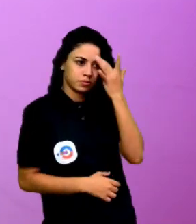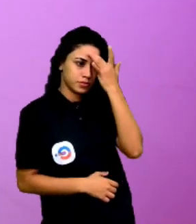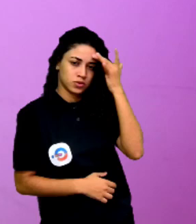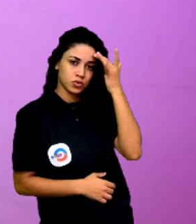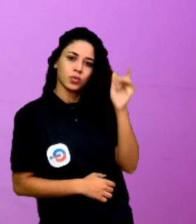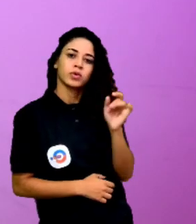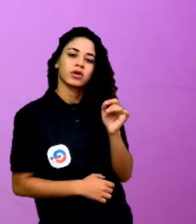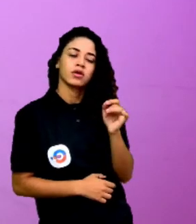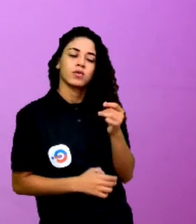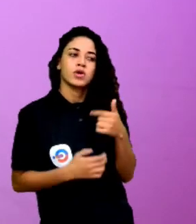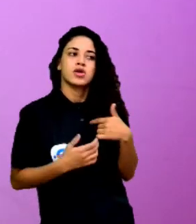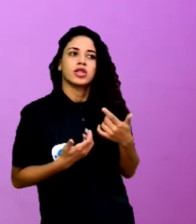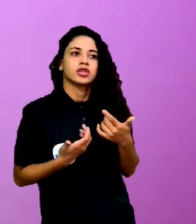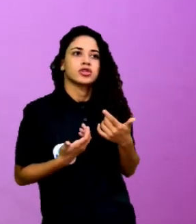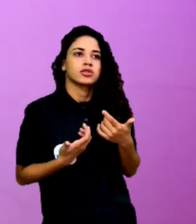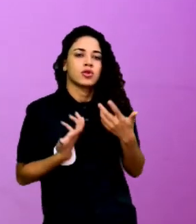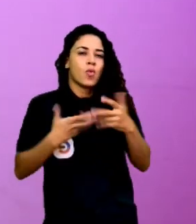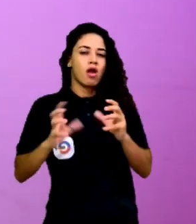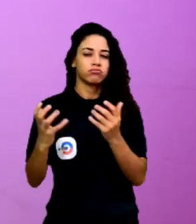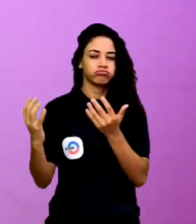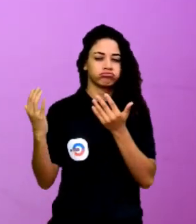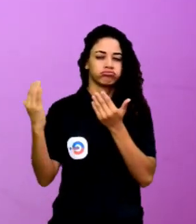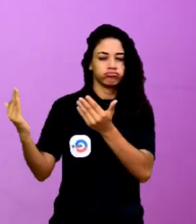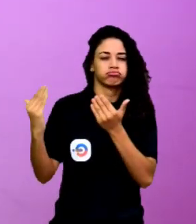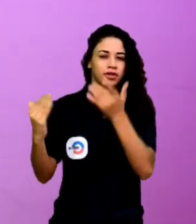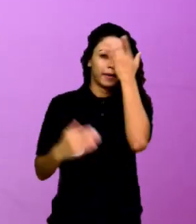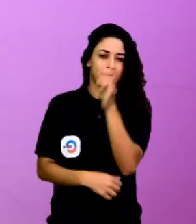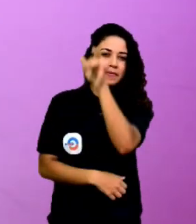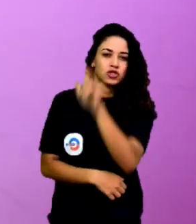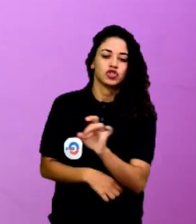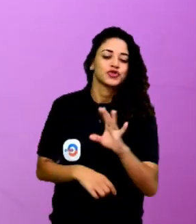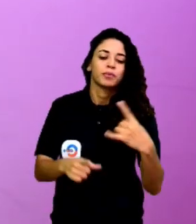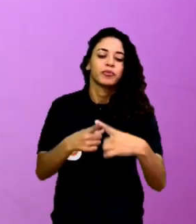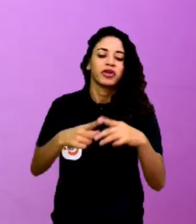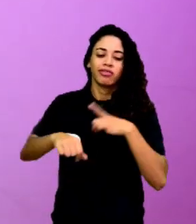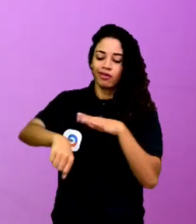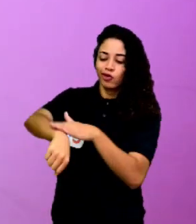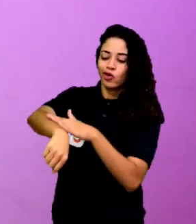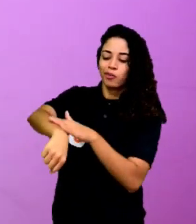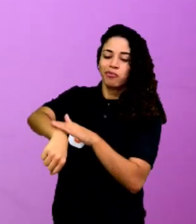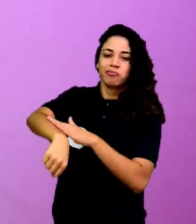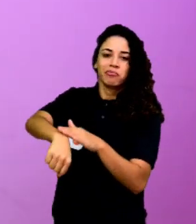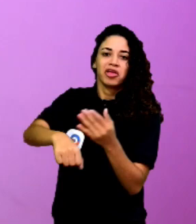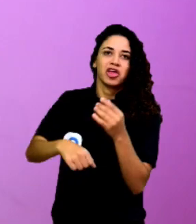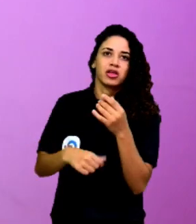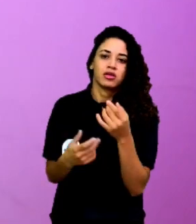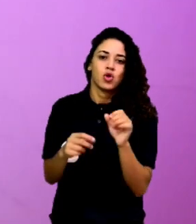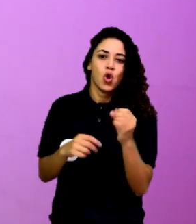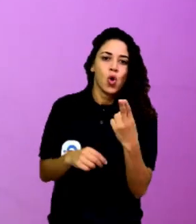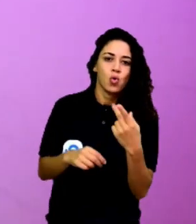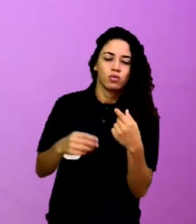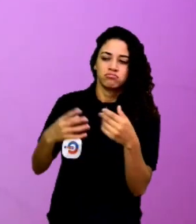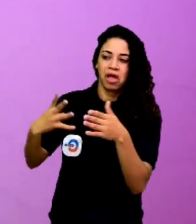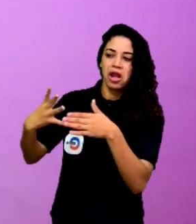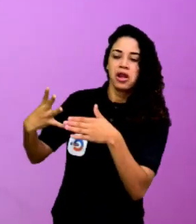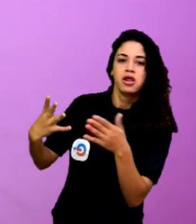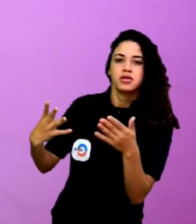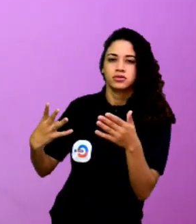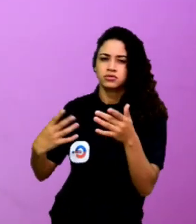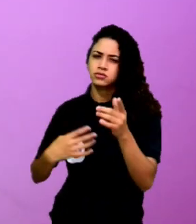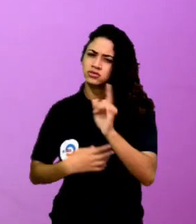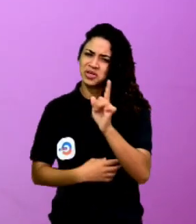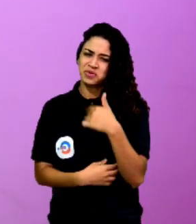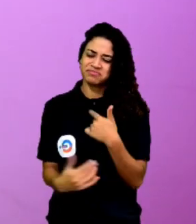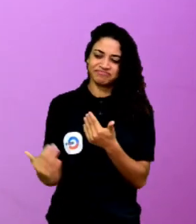muito não desconfiar tanto, por exemplo, de uma pessoa só porque ela tem uma cor da pele ou porque ela tem uma condição social. Eu não sou uma